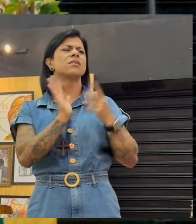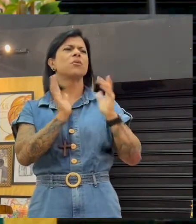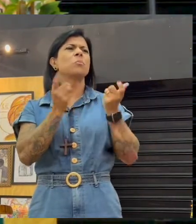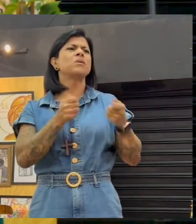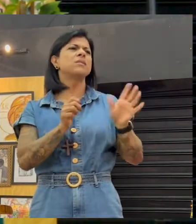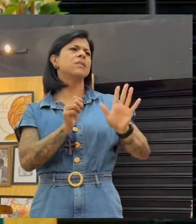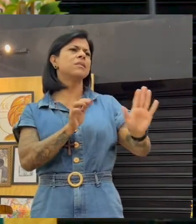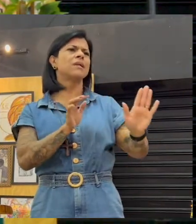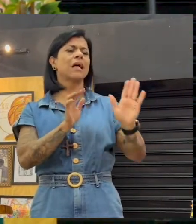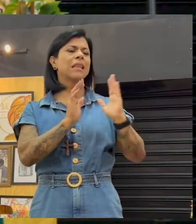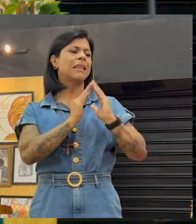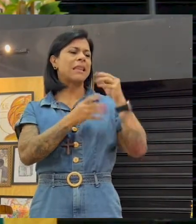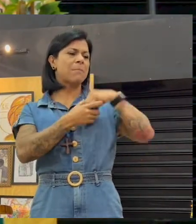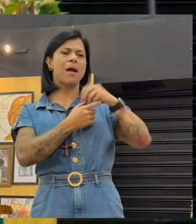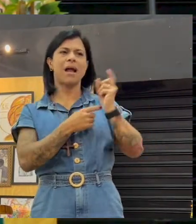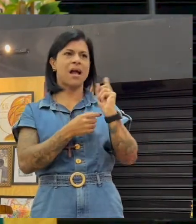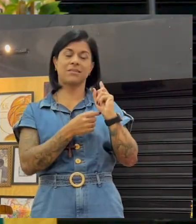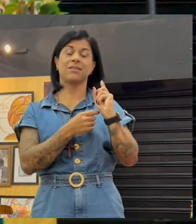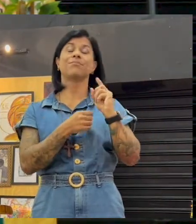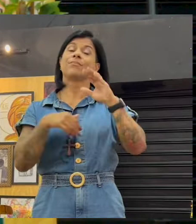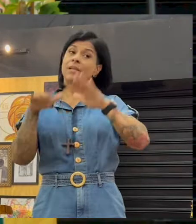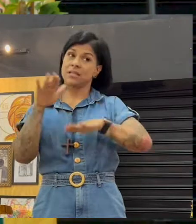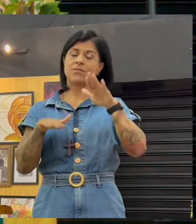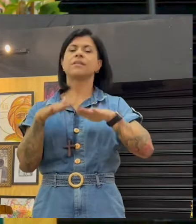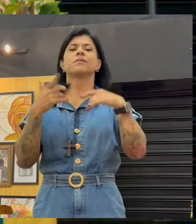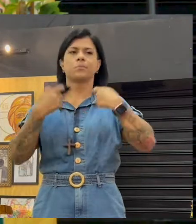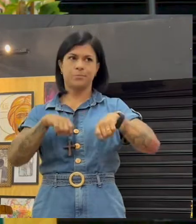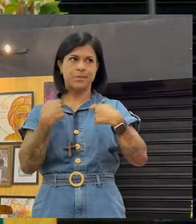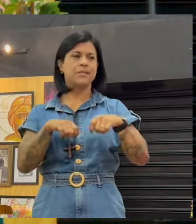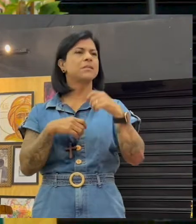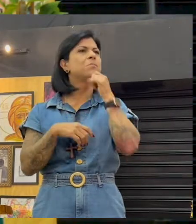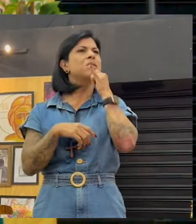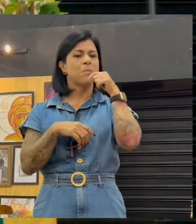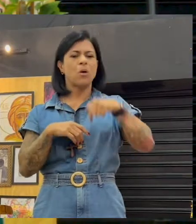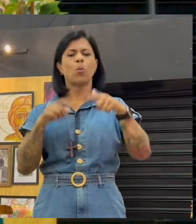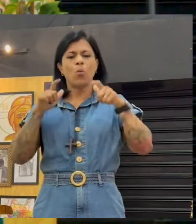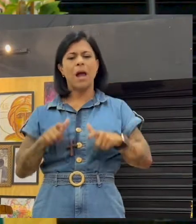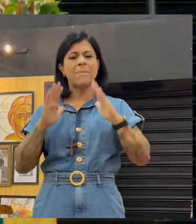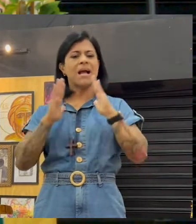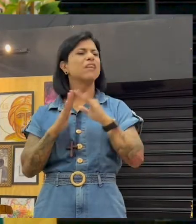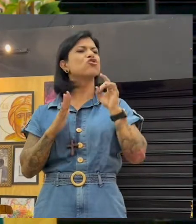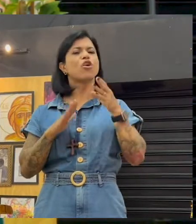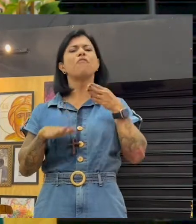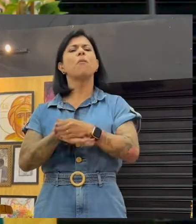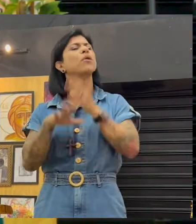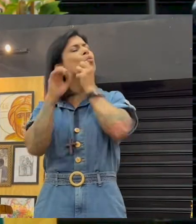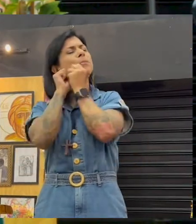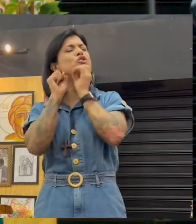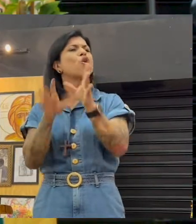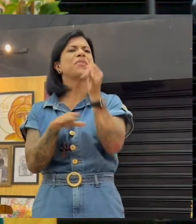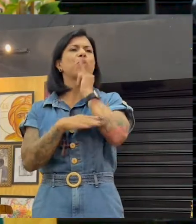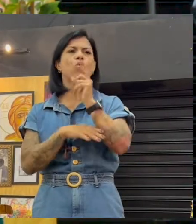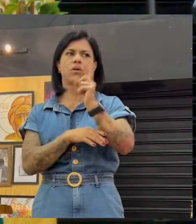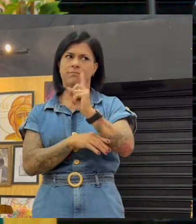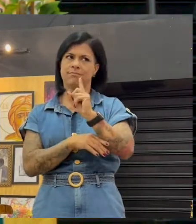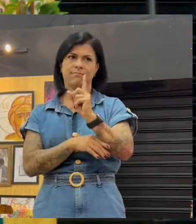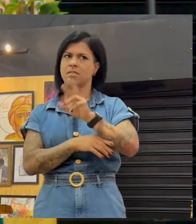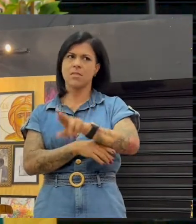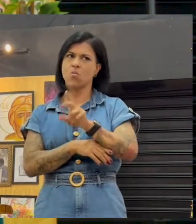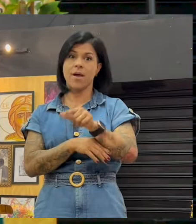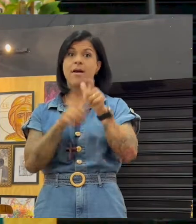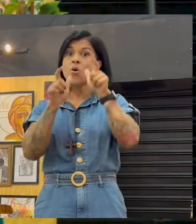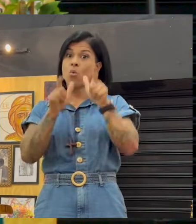Pensa comigo, para quem trabalha fora, né, de casa, ou em home office. Se você trabalha 8 horas por